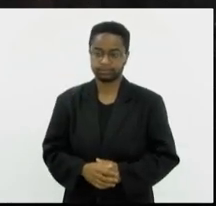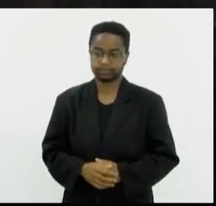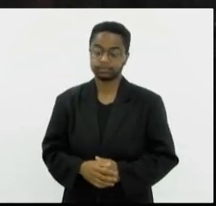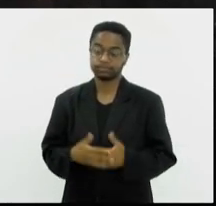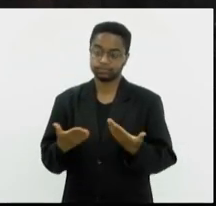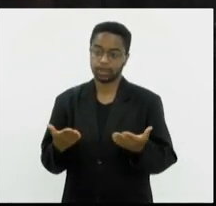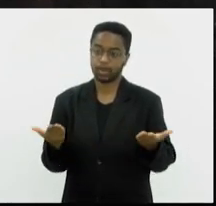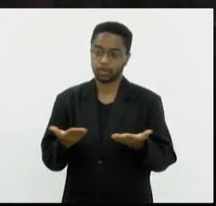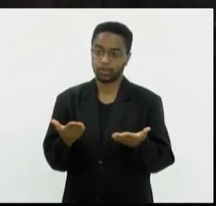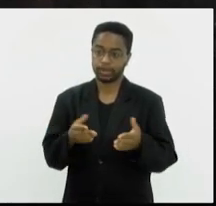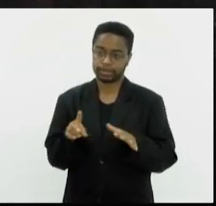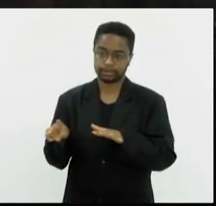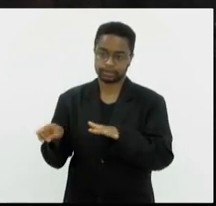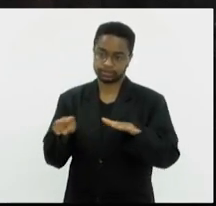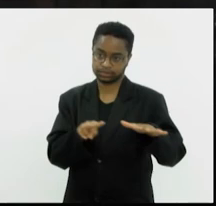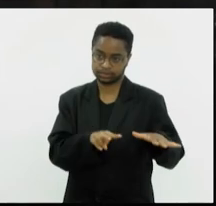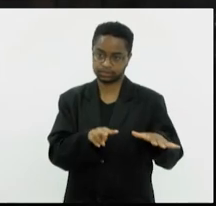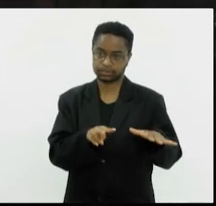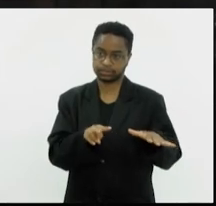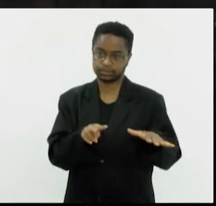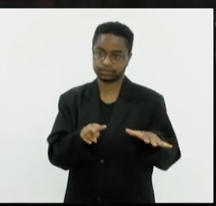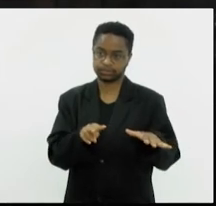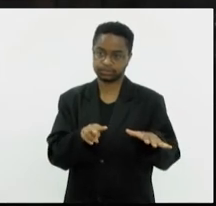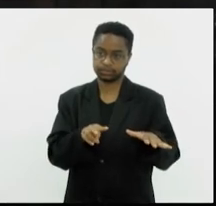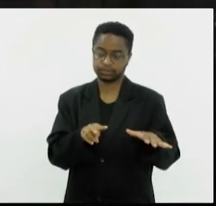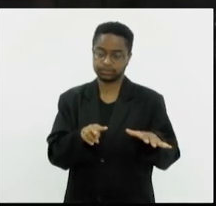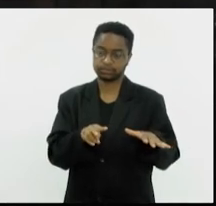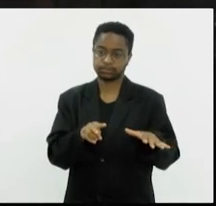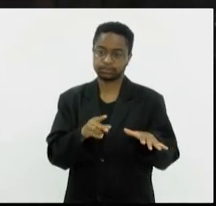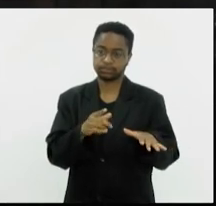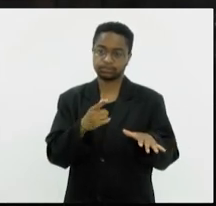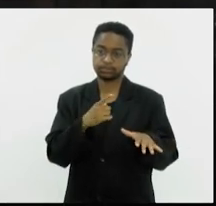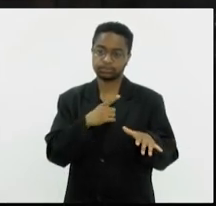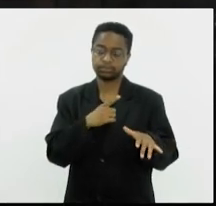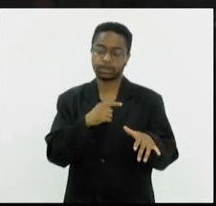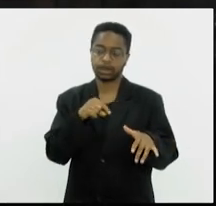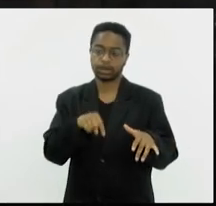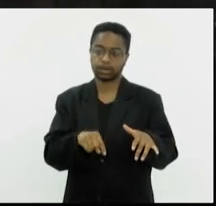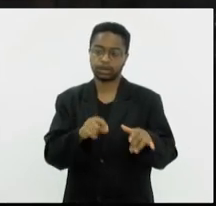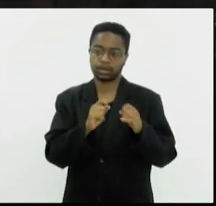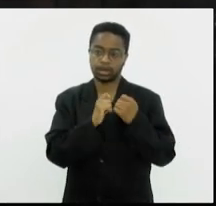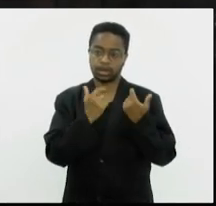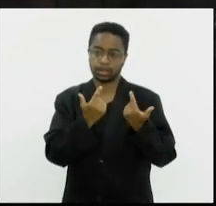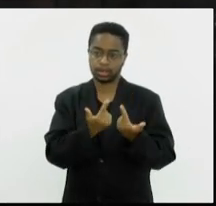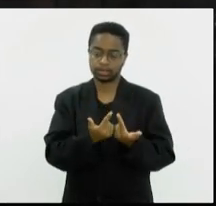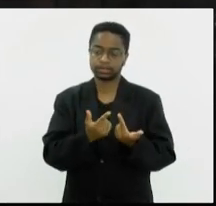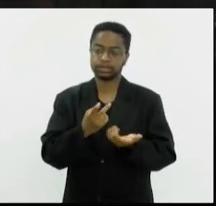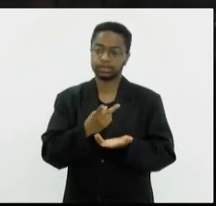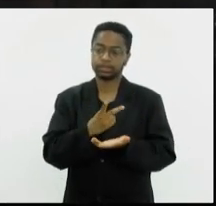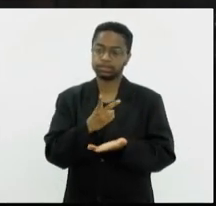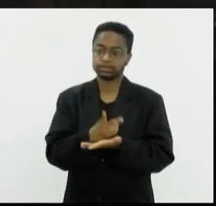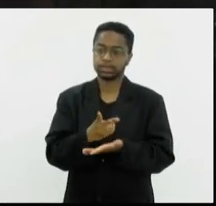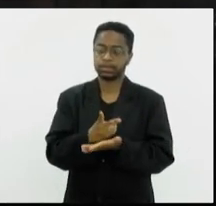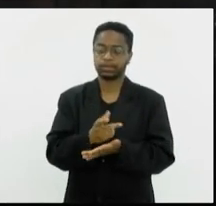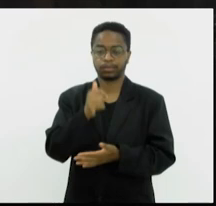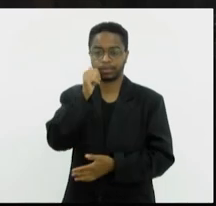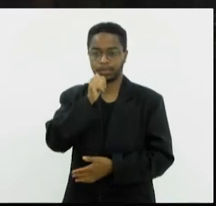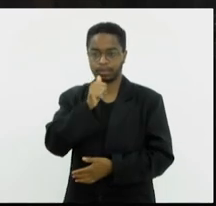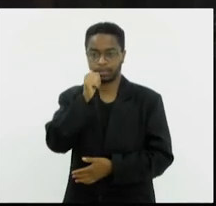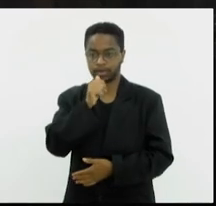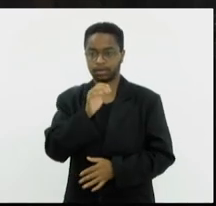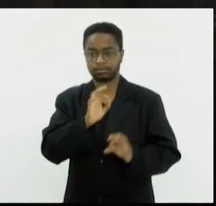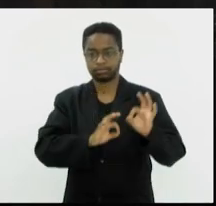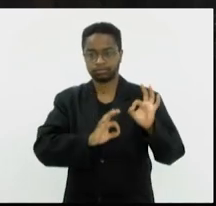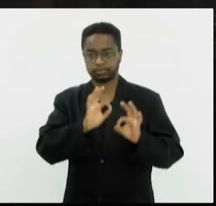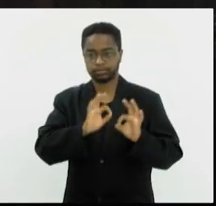desta semana os trabalhos legislativos serão sempre conduzidos